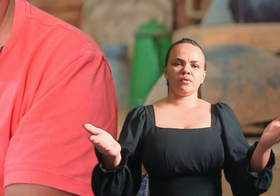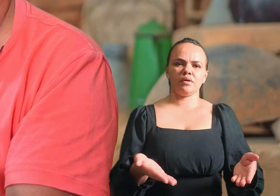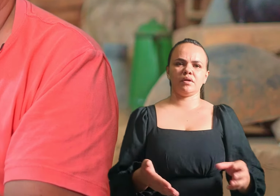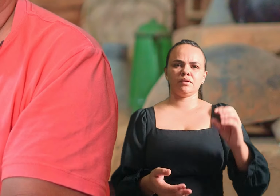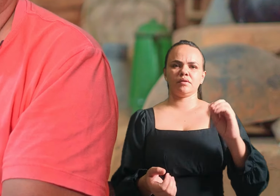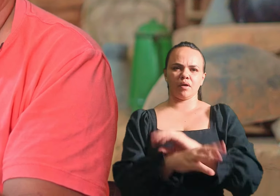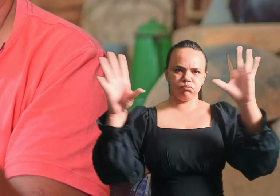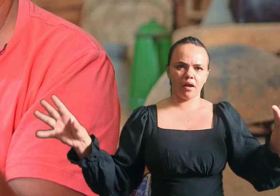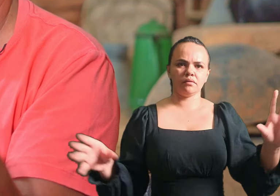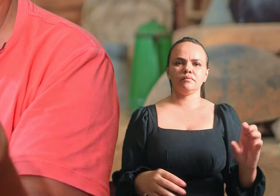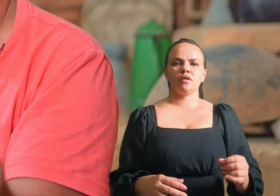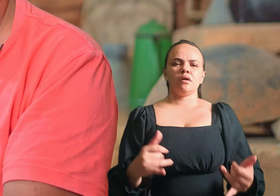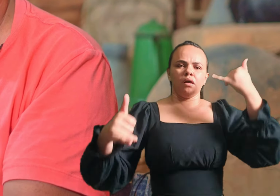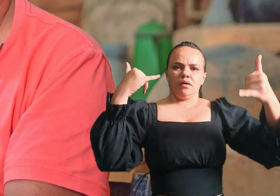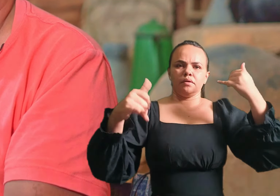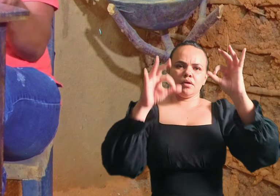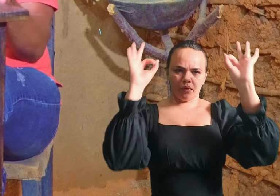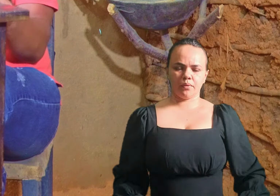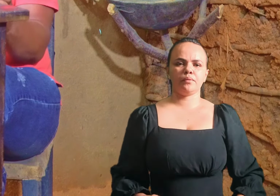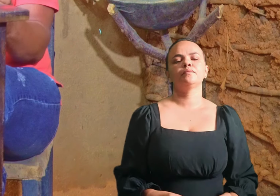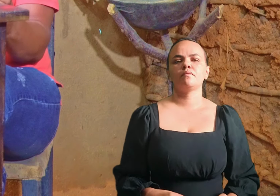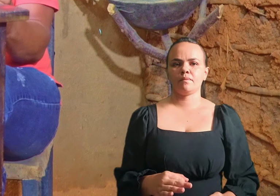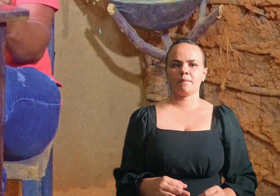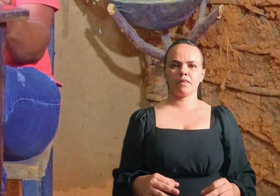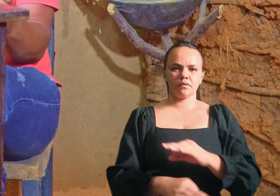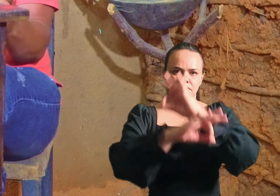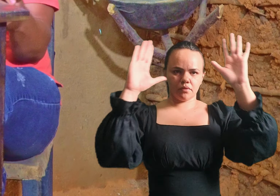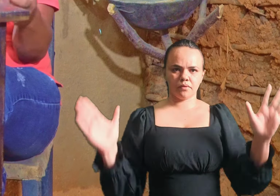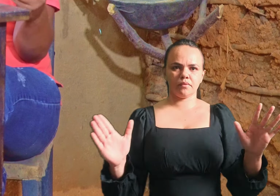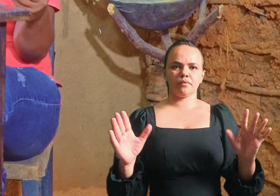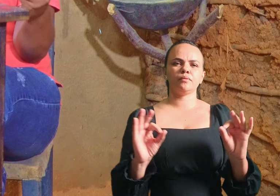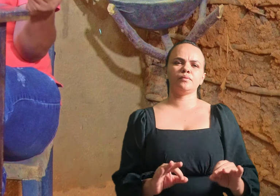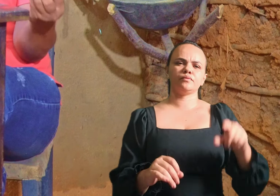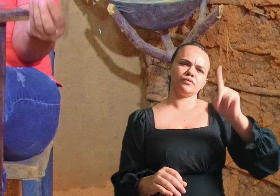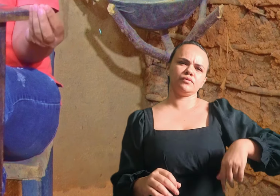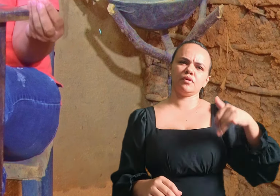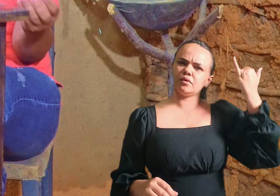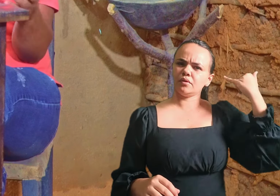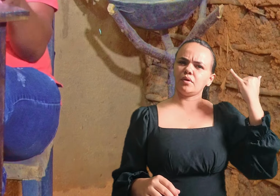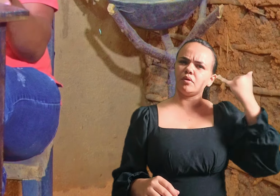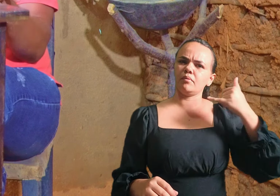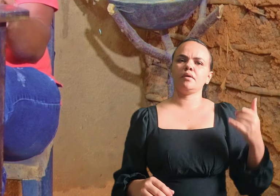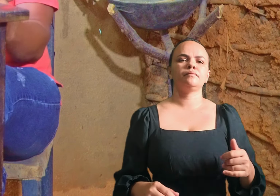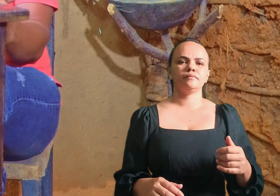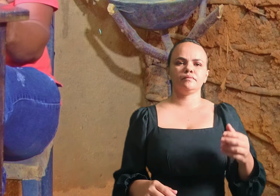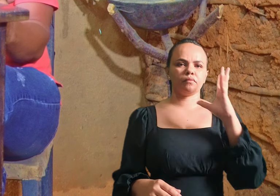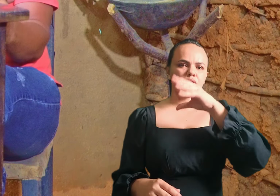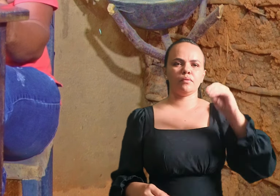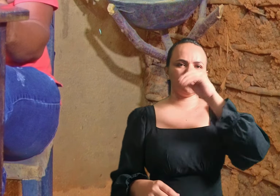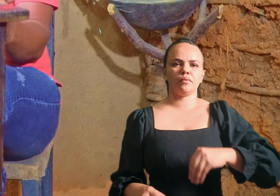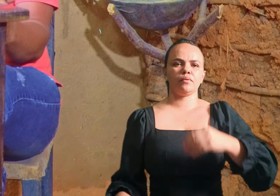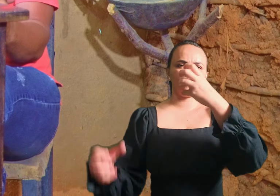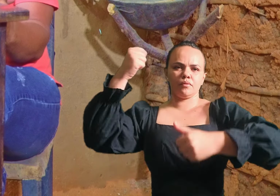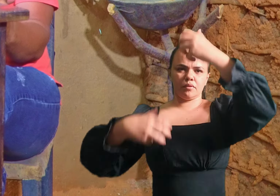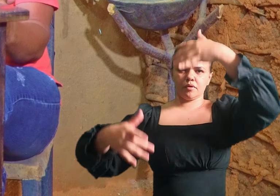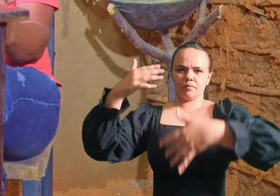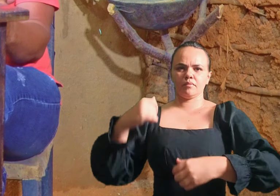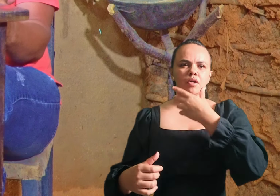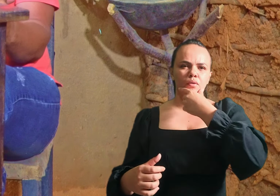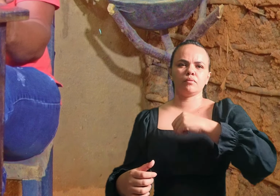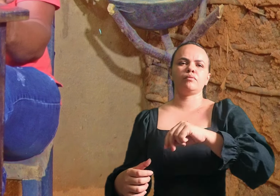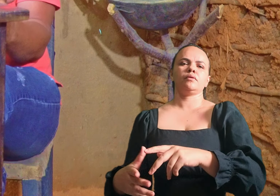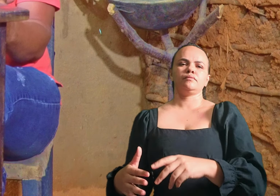concreta é mais completa a respeito da história dos Gomes é vem da oralidade que é a figura do fundador Luiz Gomes de